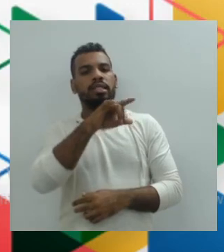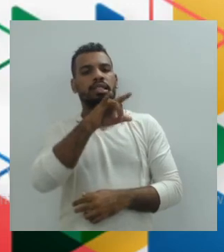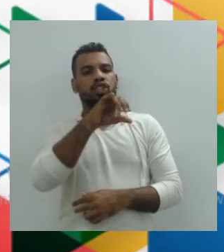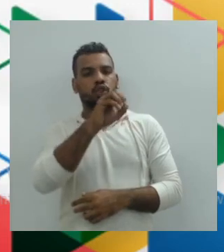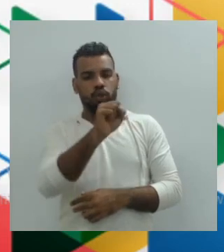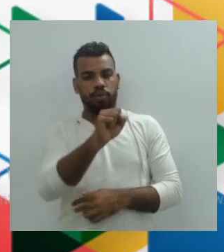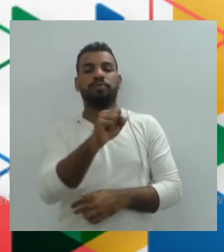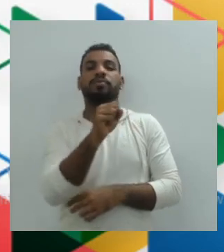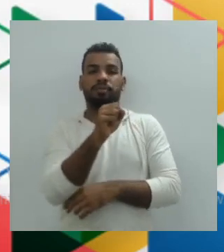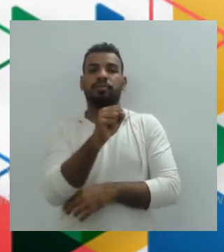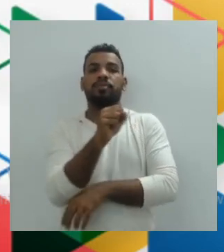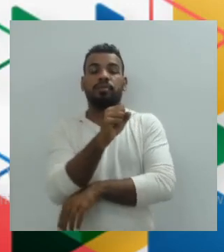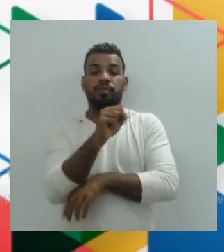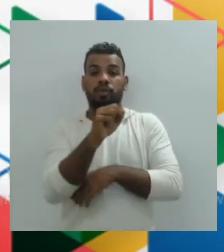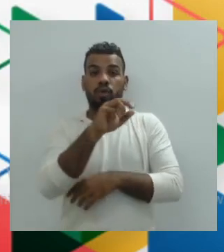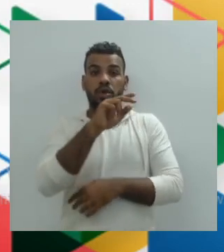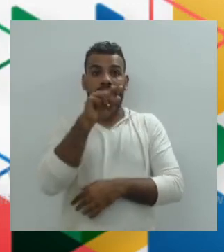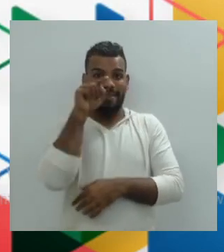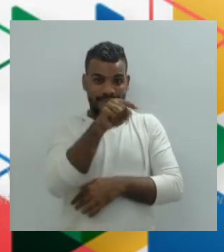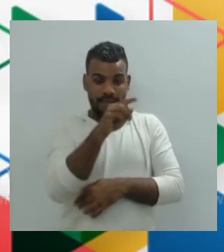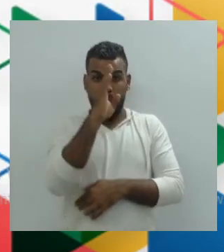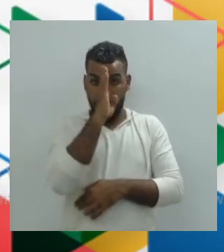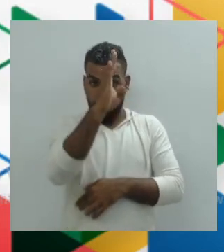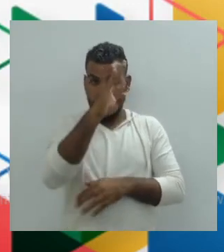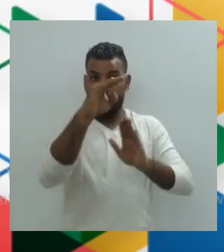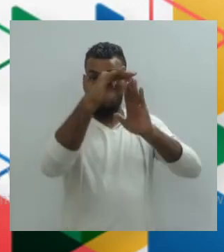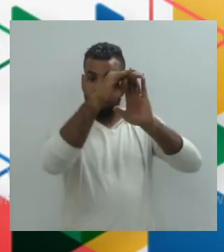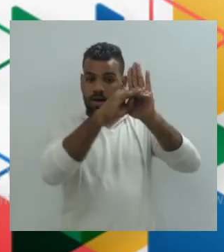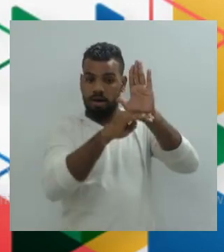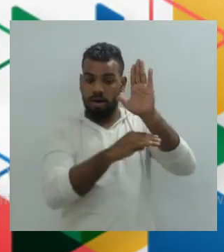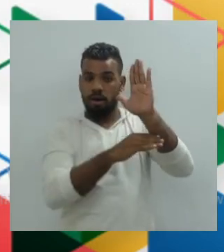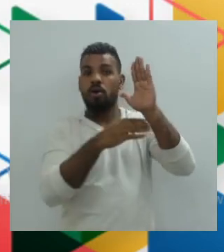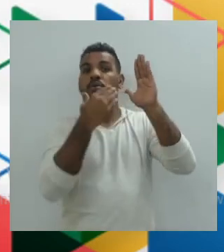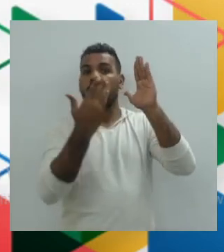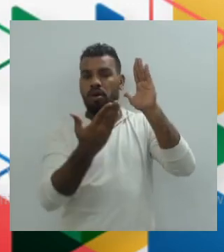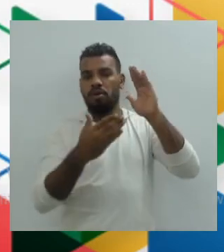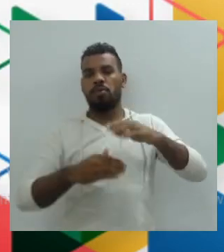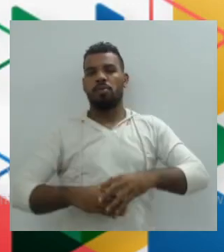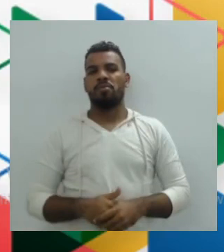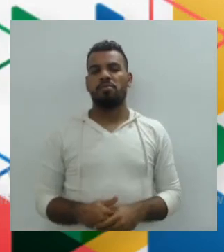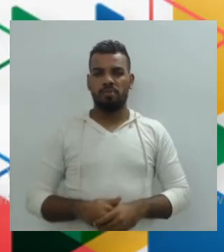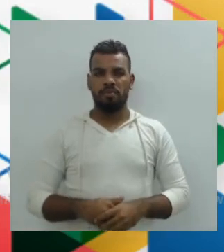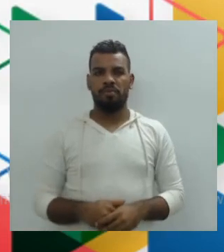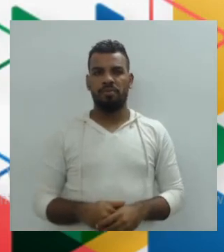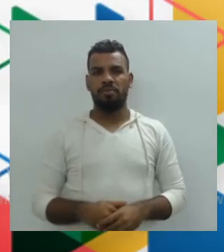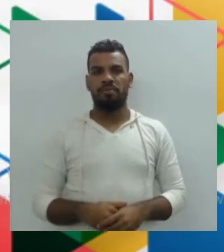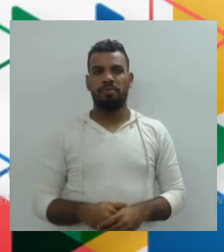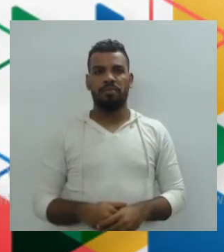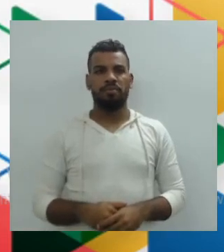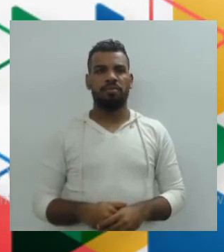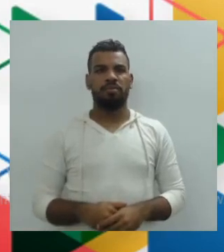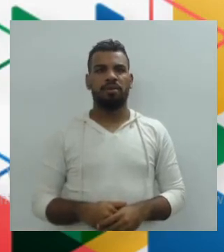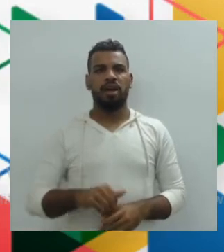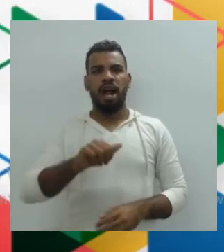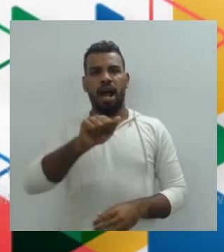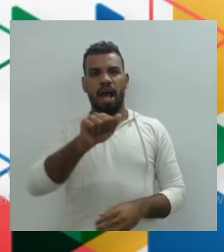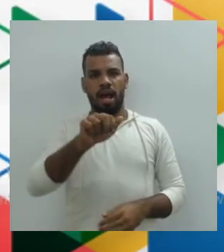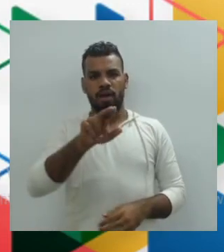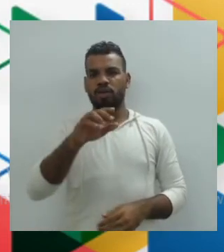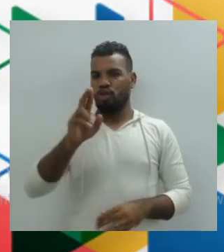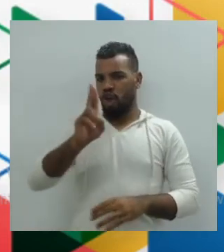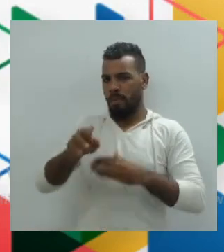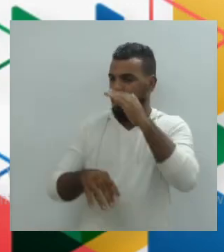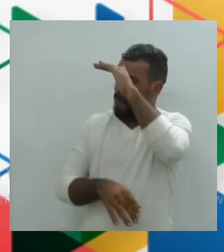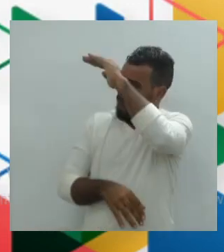Os principais hominídeos na ordem de evolução seriam os seguintes: o Australopithecus,